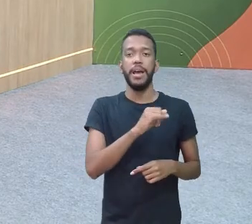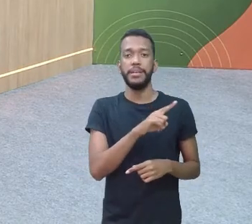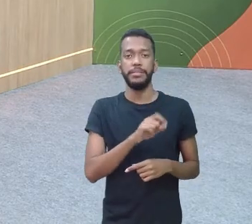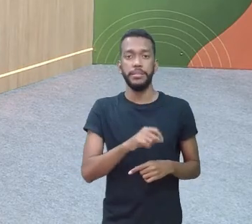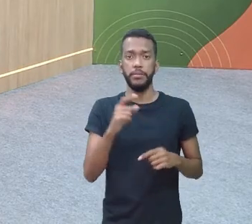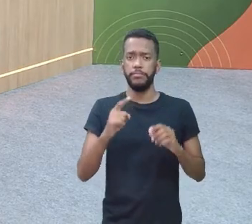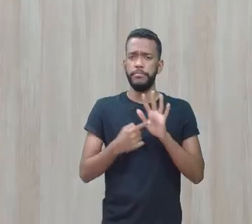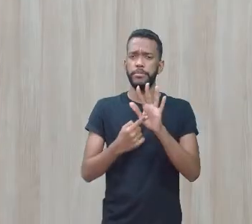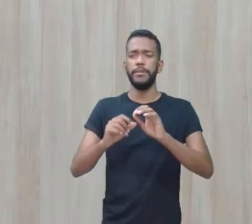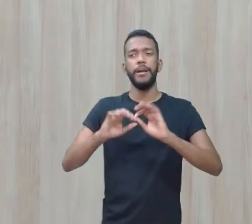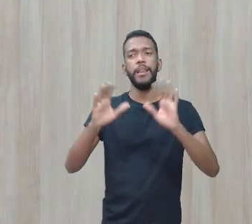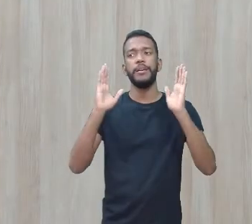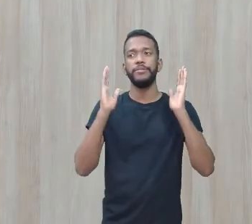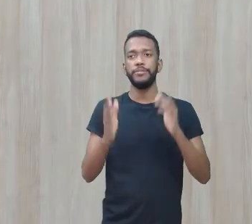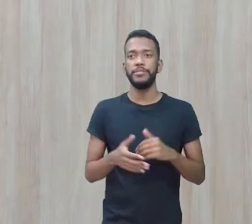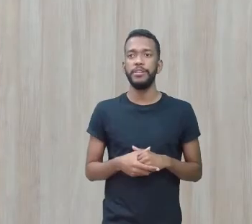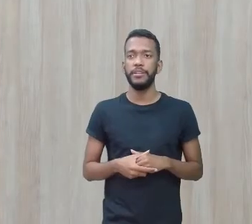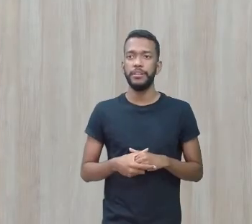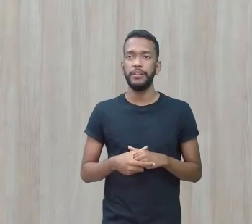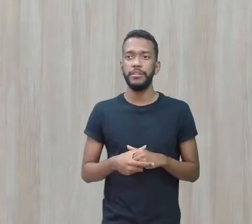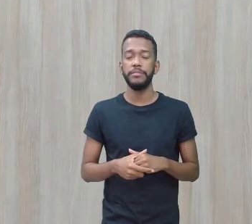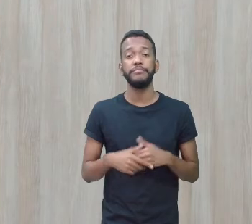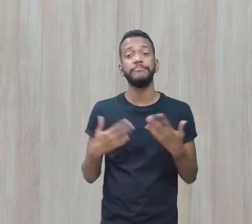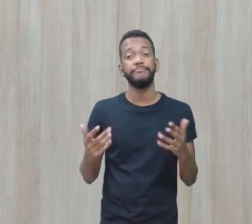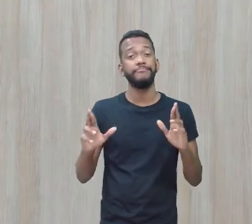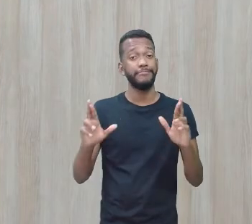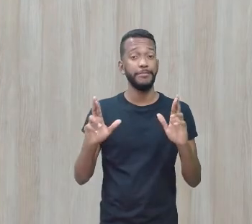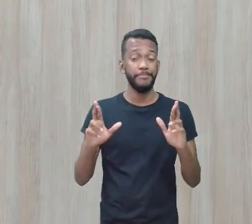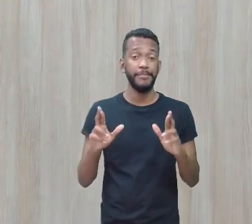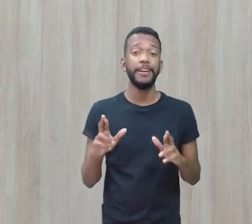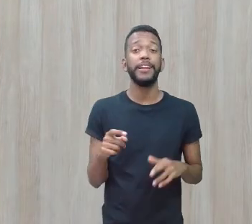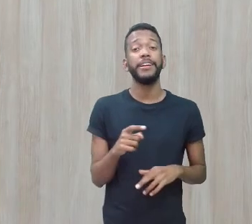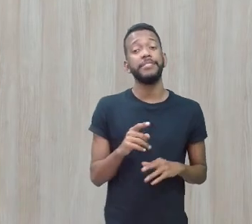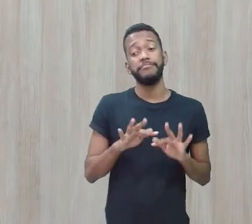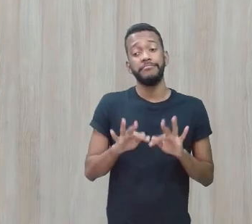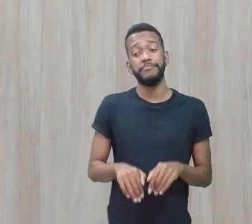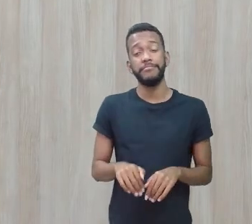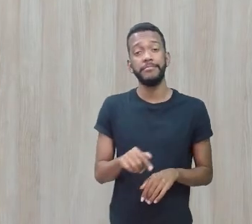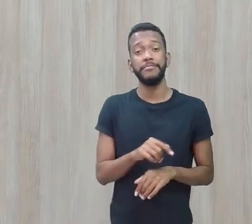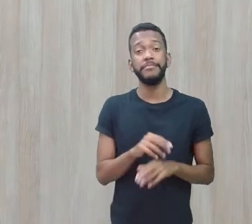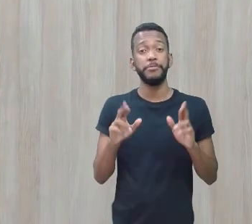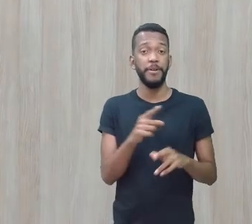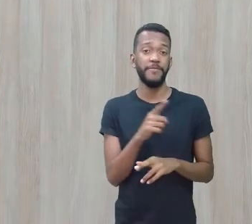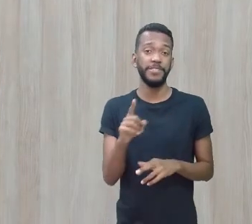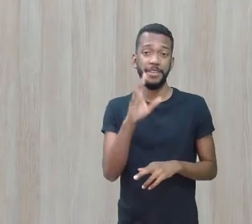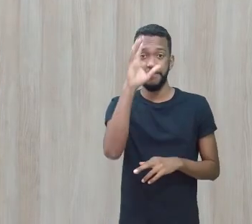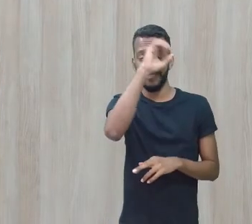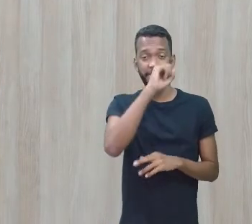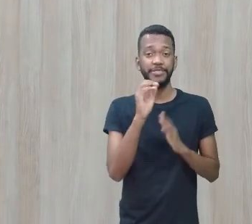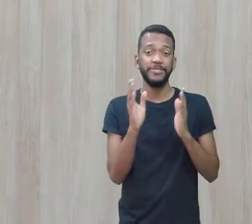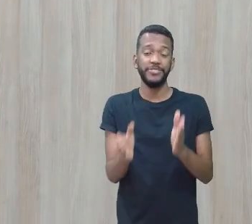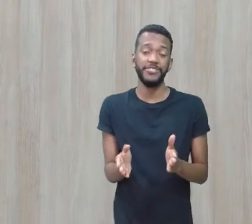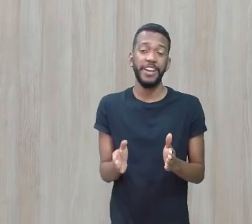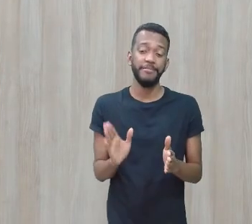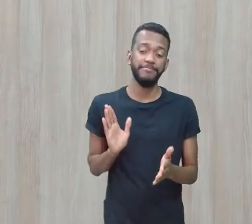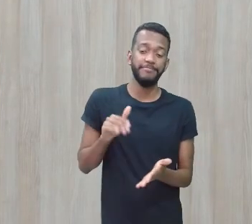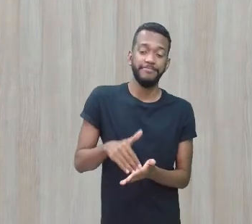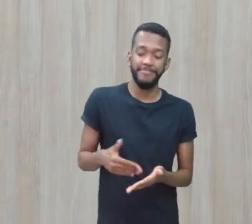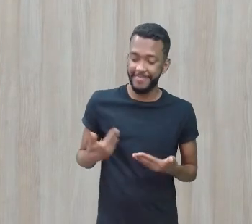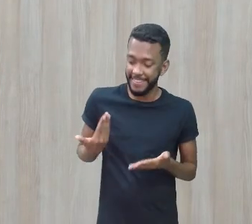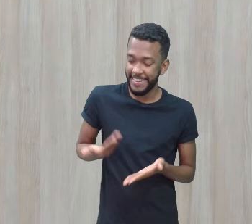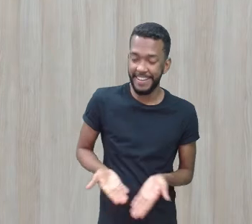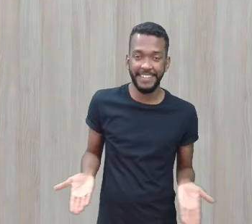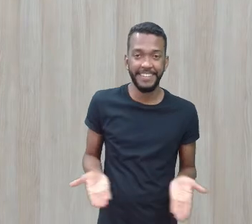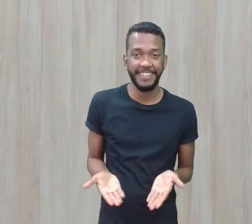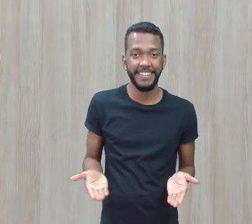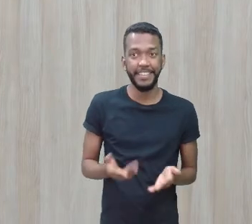isso para vocês, tá certo? Então, gente, basicamente é isso. Eu espero que vocês tenham aprendido por aqui. Esse